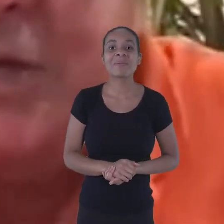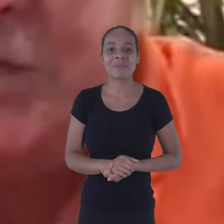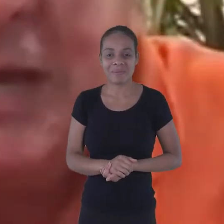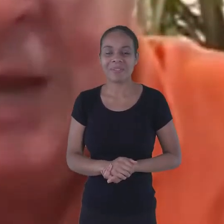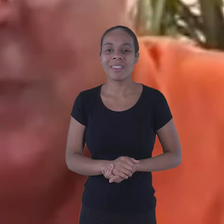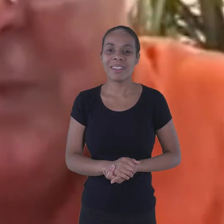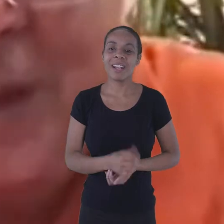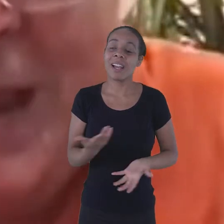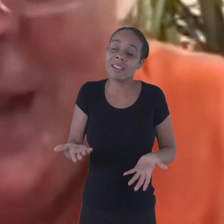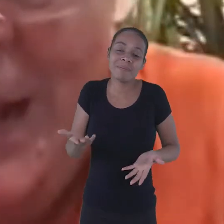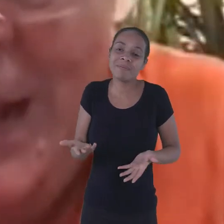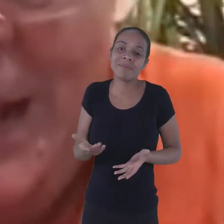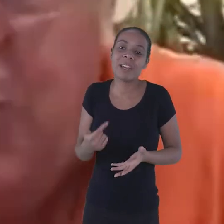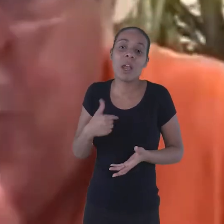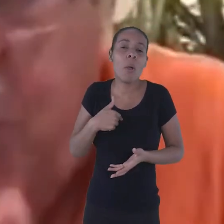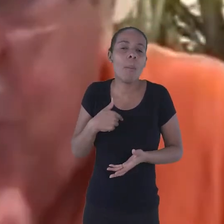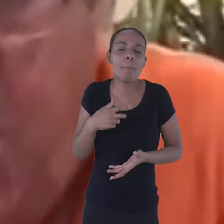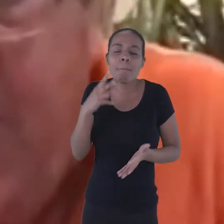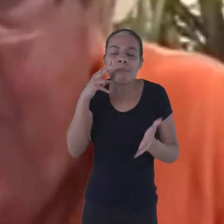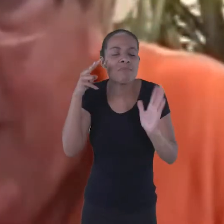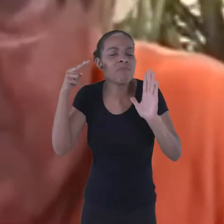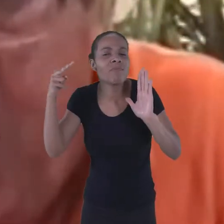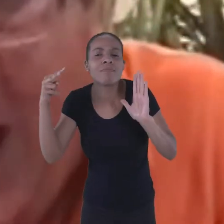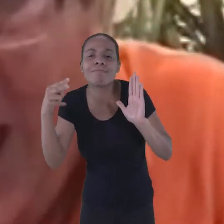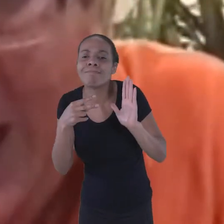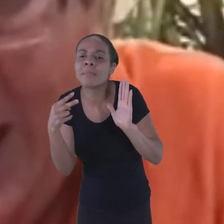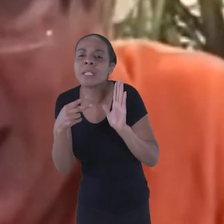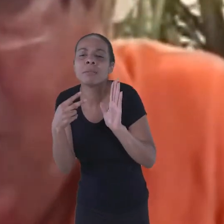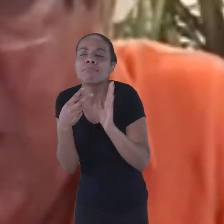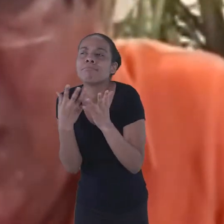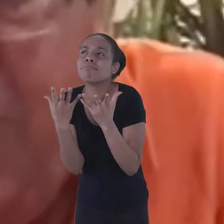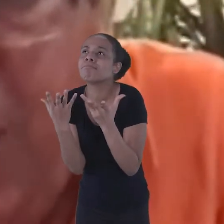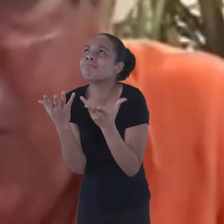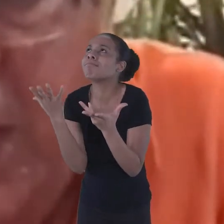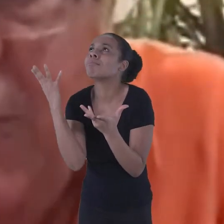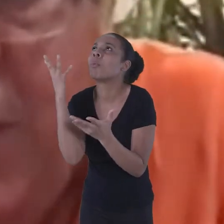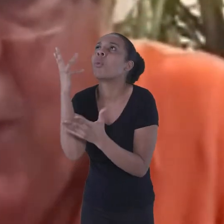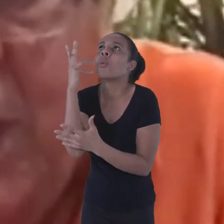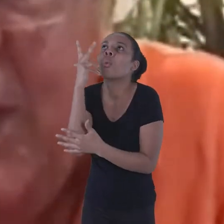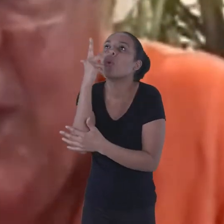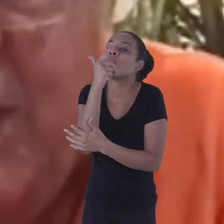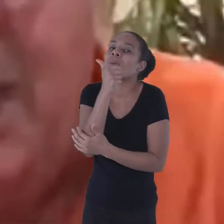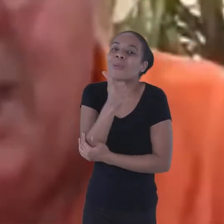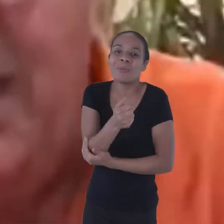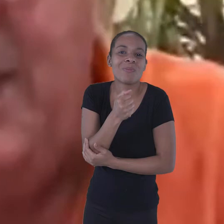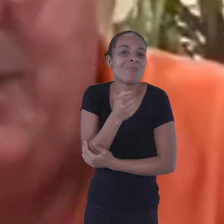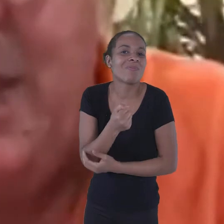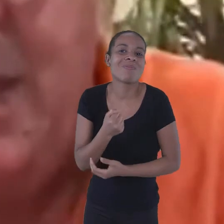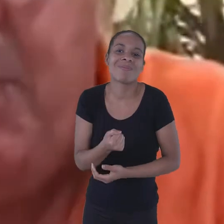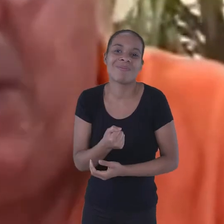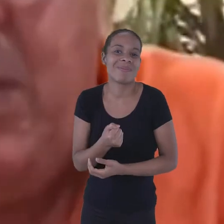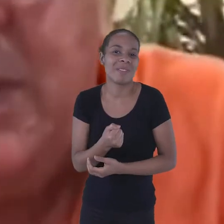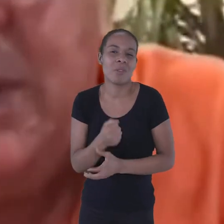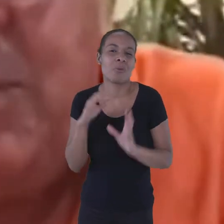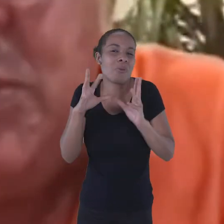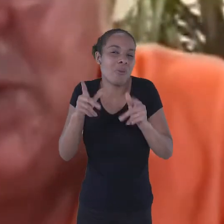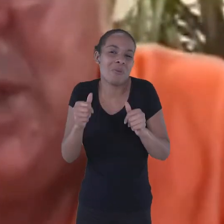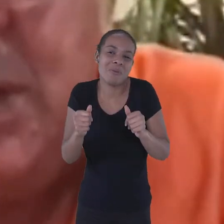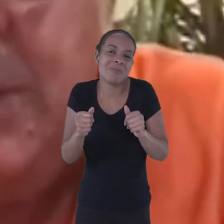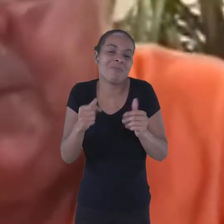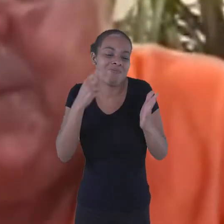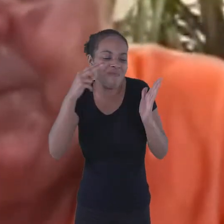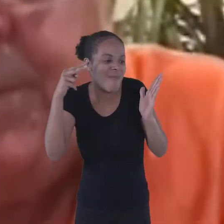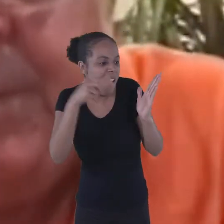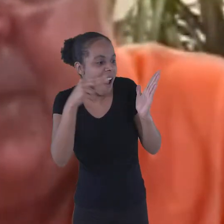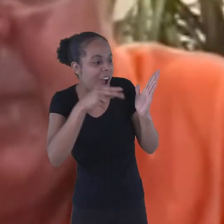E eu achei a coisa mais linda. Todo mundo olha e fala, pô, é o livro, é o livro, é o livro. É isso aí, Paulo, que você está